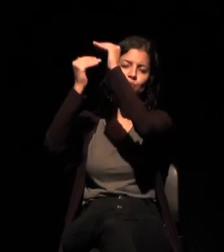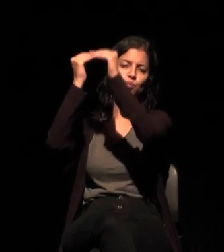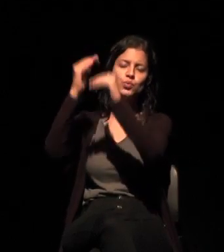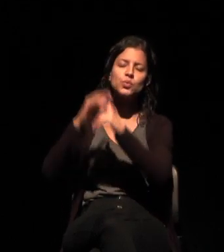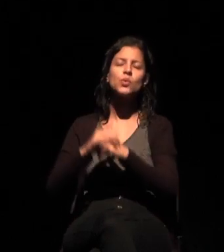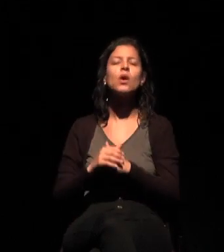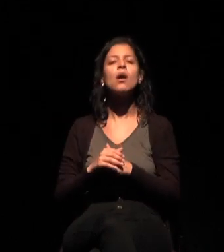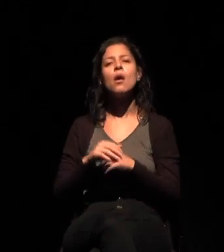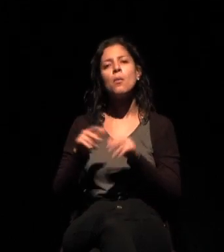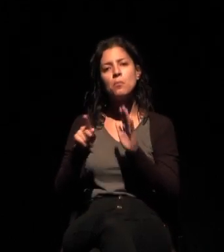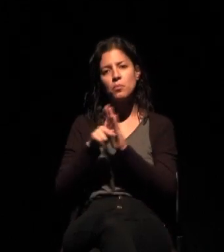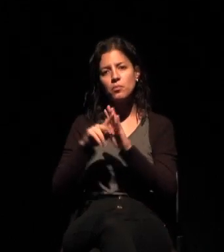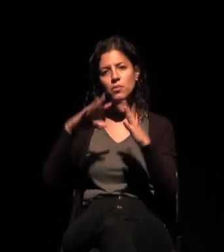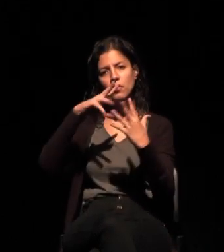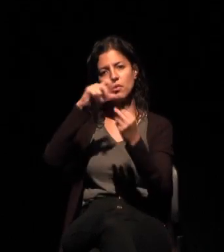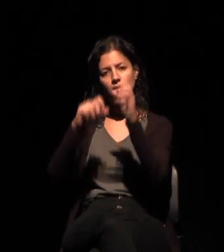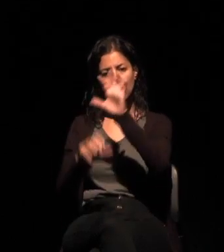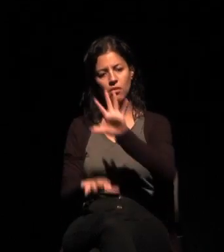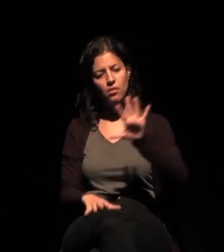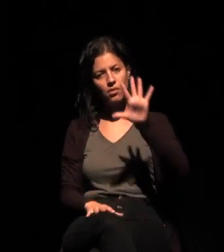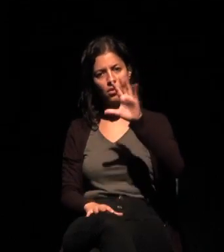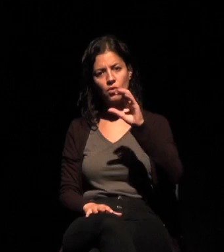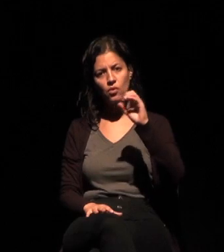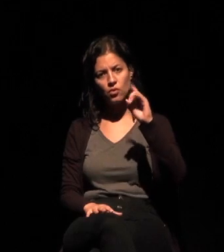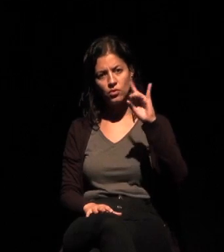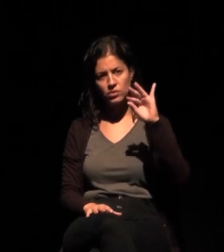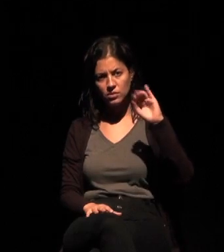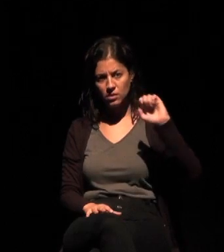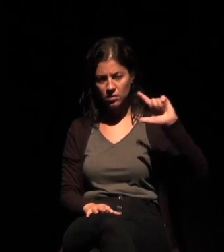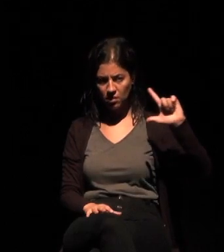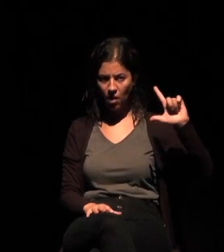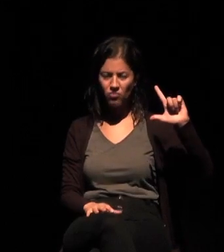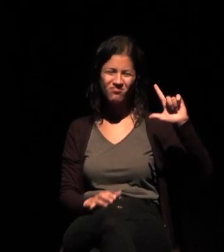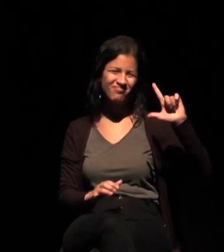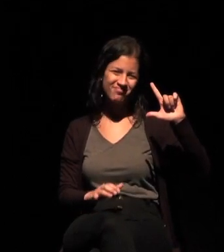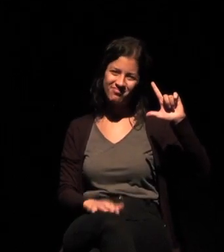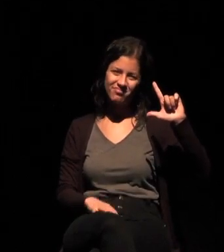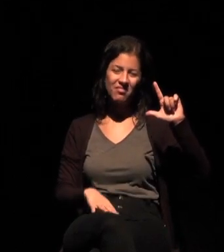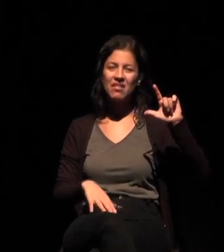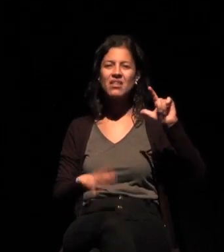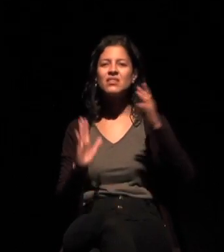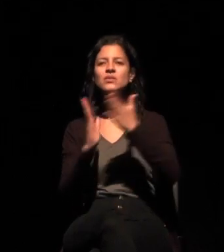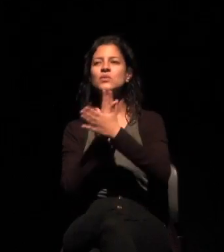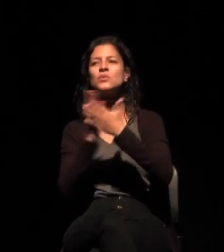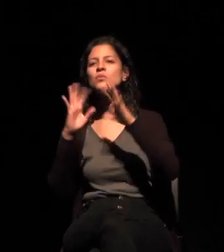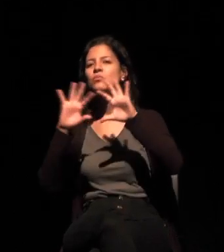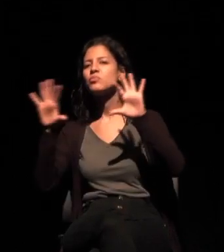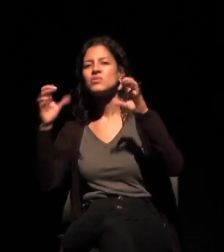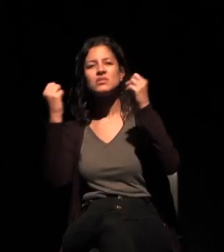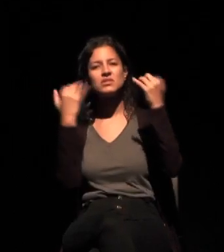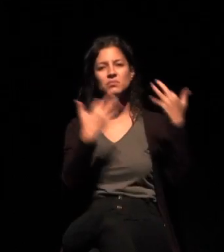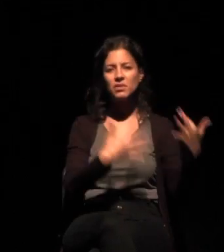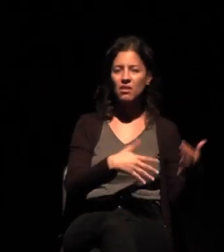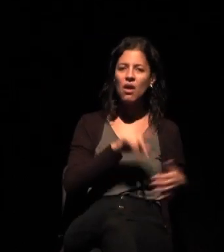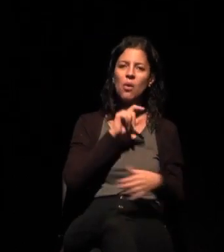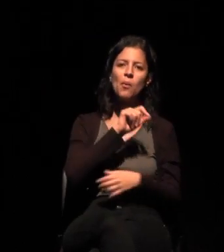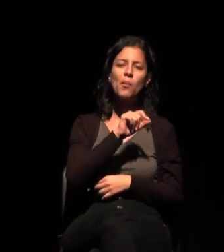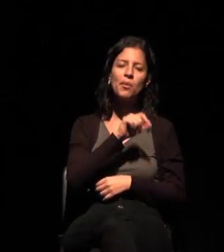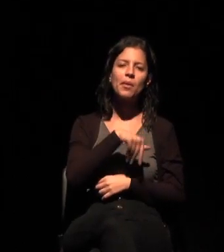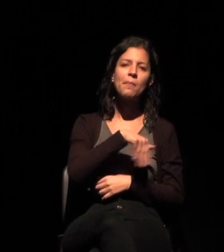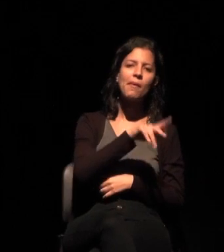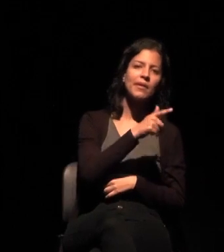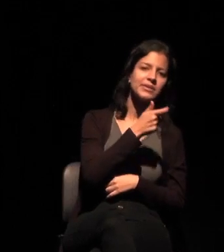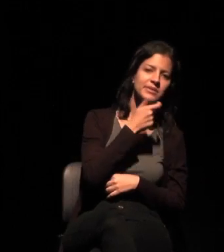ocidental e que não vamos entrar nas diferenças entre mais anglo saxónico liberal mais